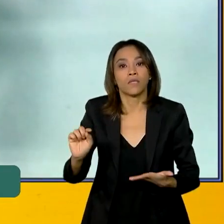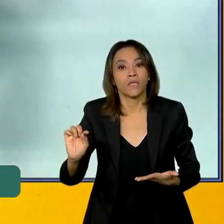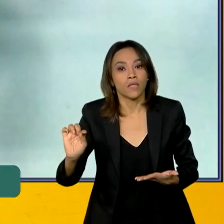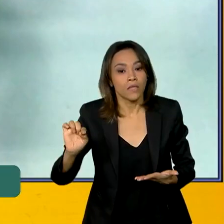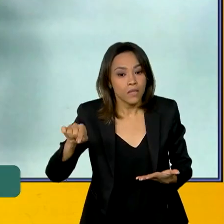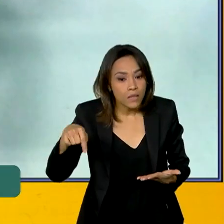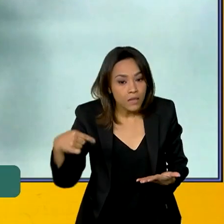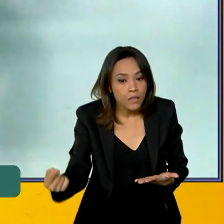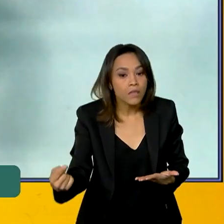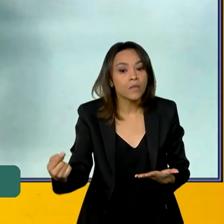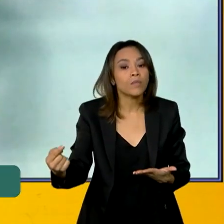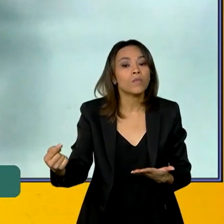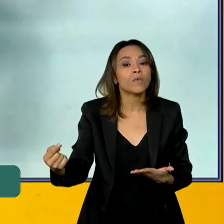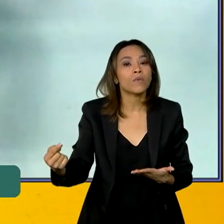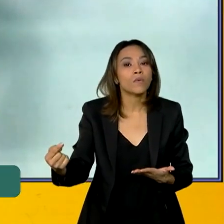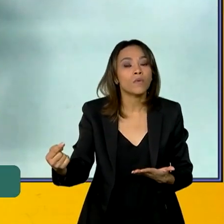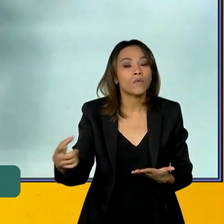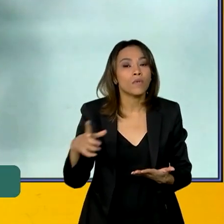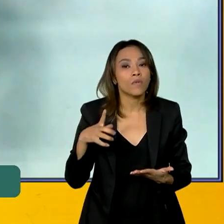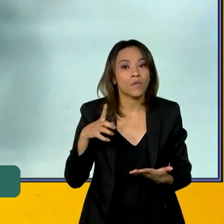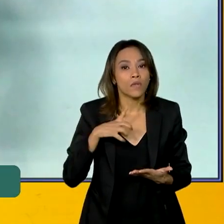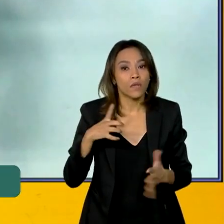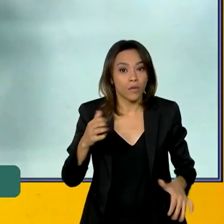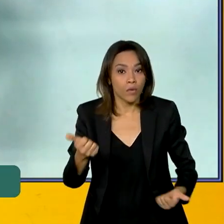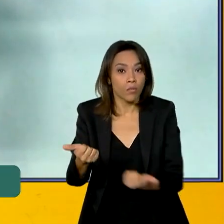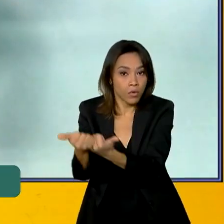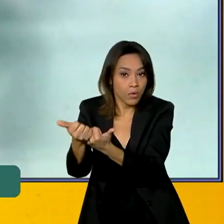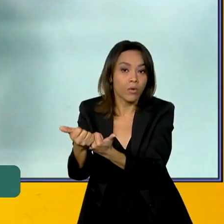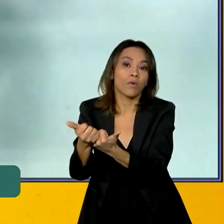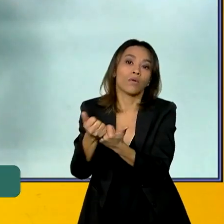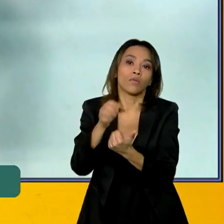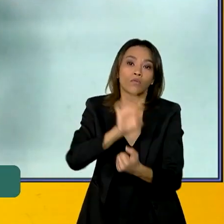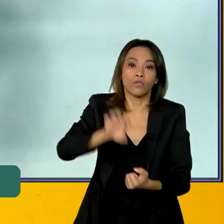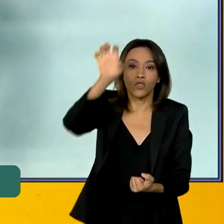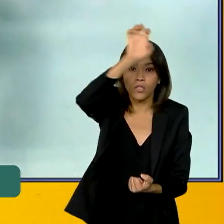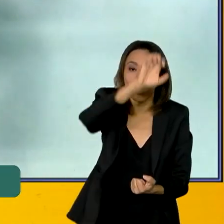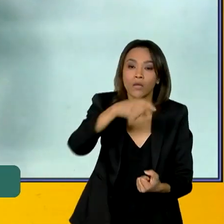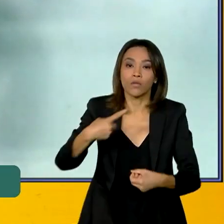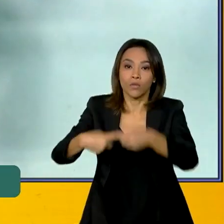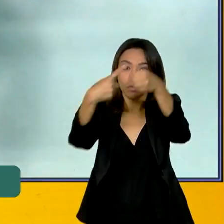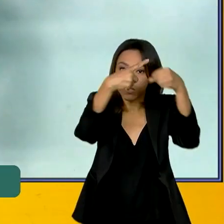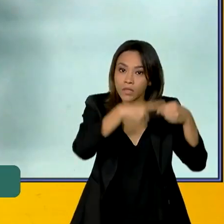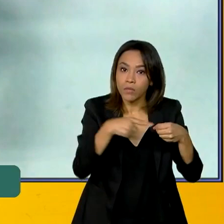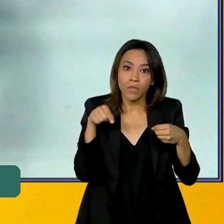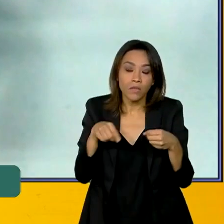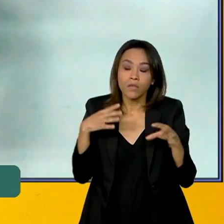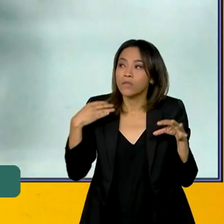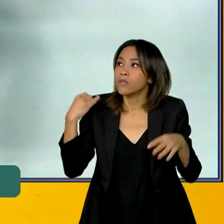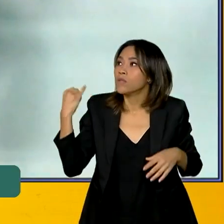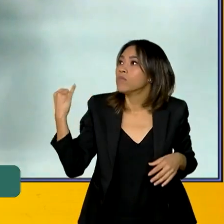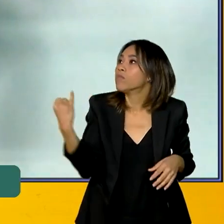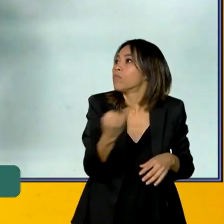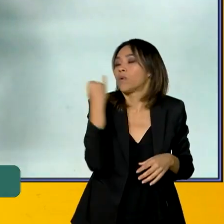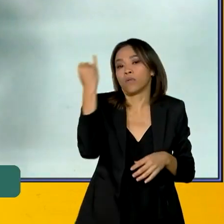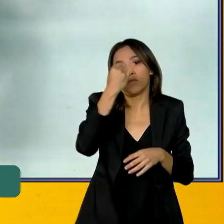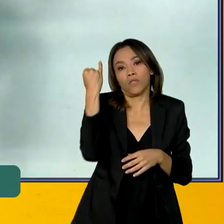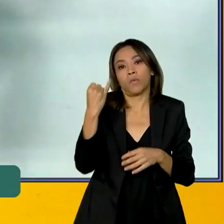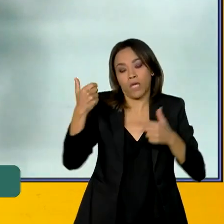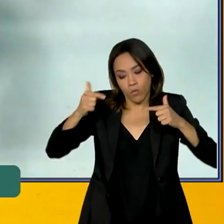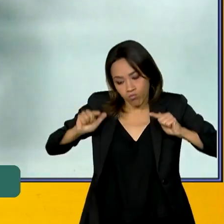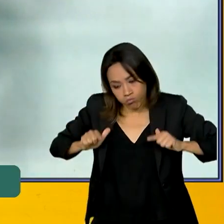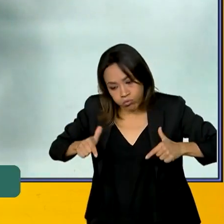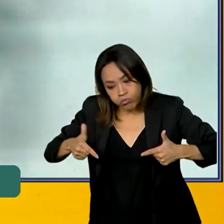sede definitiva, o apoio do ente municipal, do ente estadual é essencial para que essas ações se